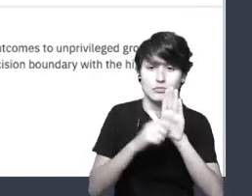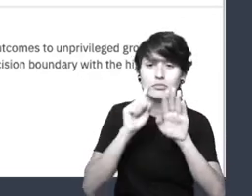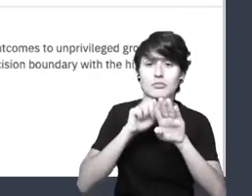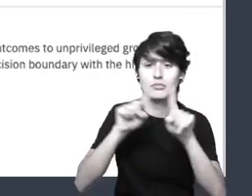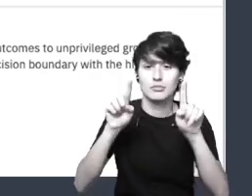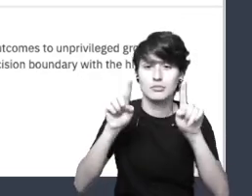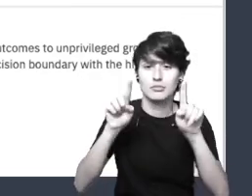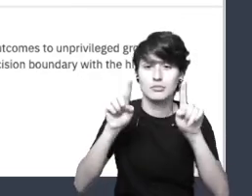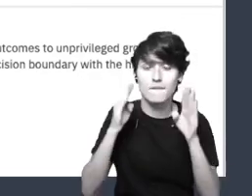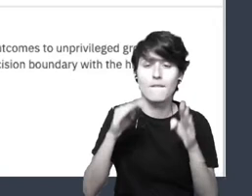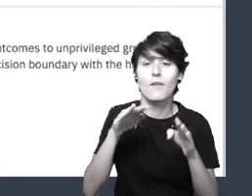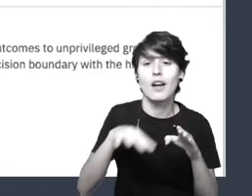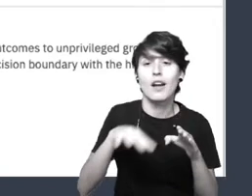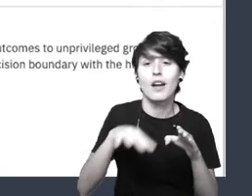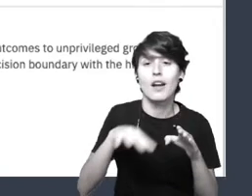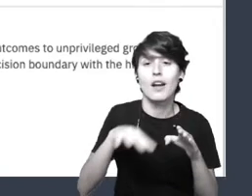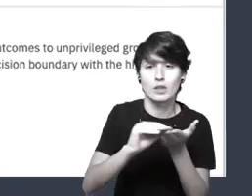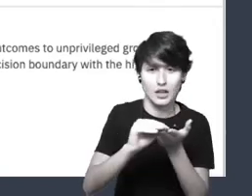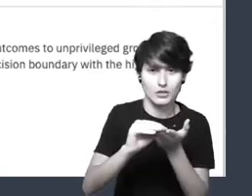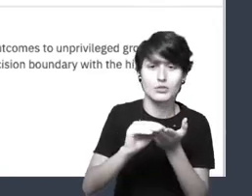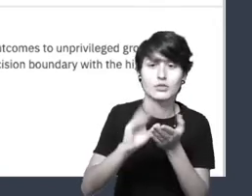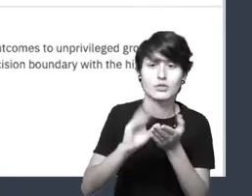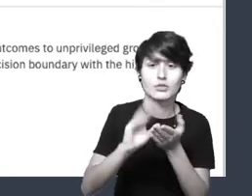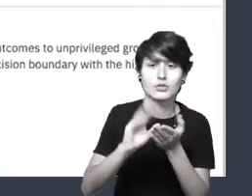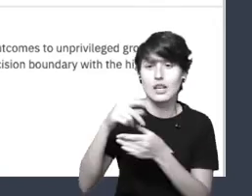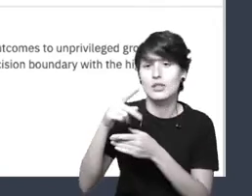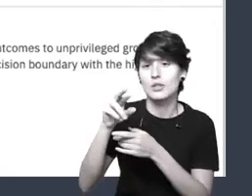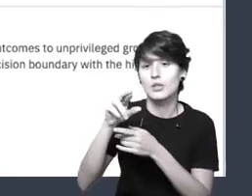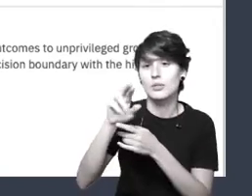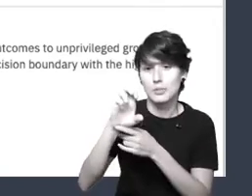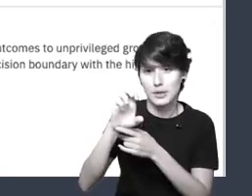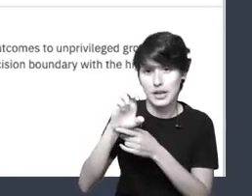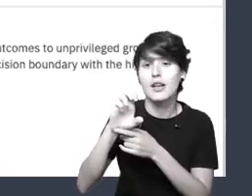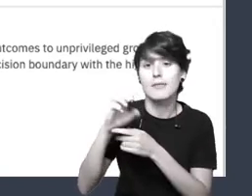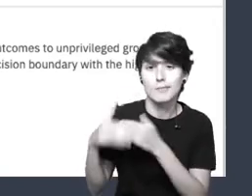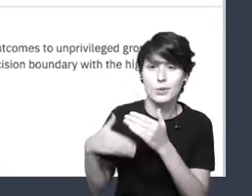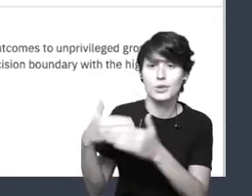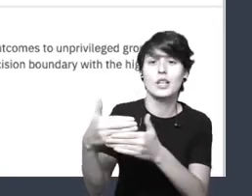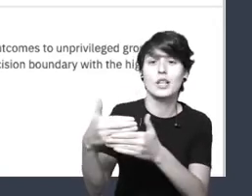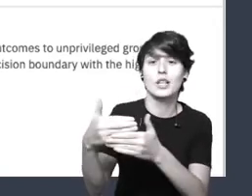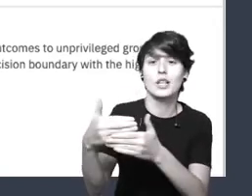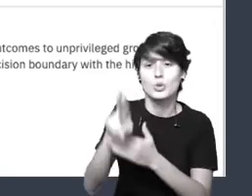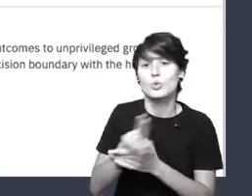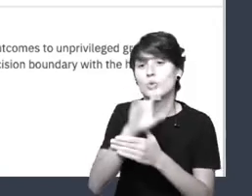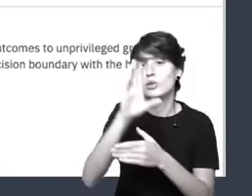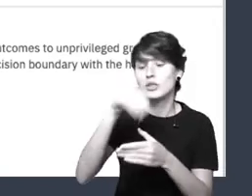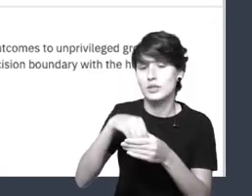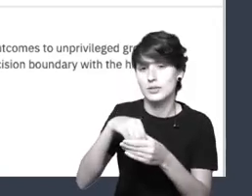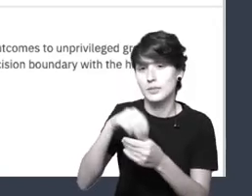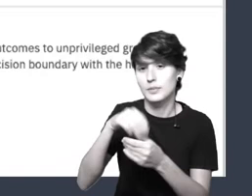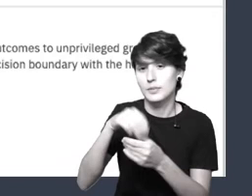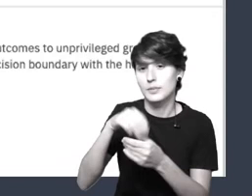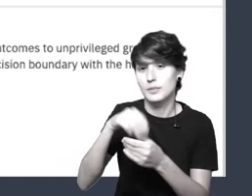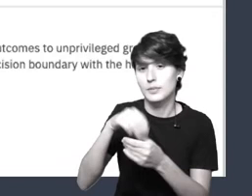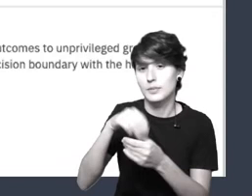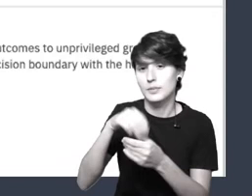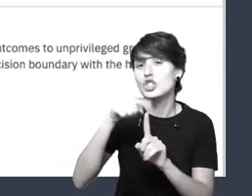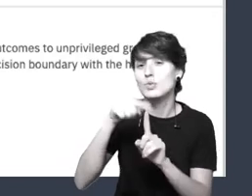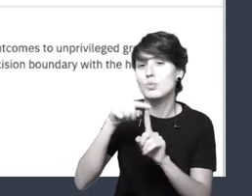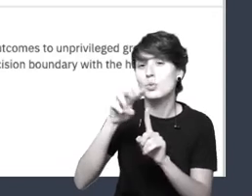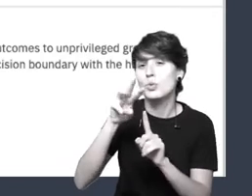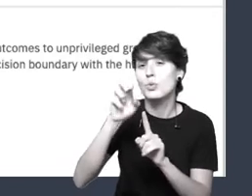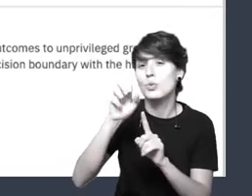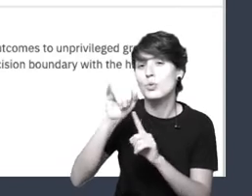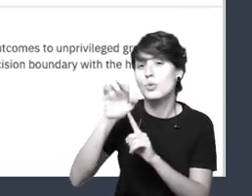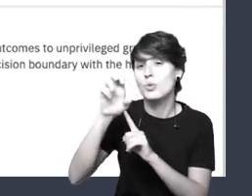na parte do pré-processamento. Nesse caso, a gente vai utilizar um algoritmo de reweighting. O que esse algoritmo